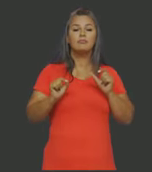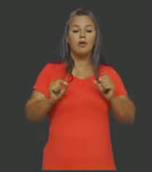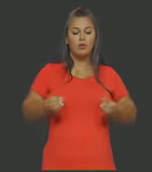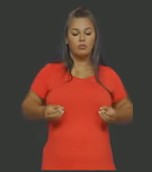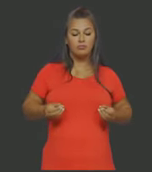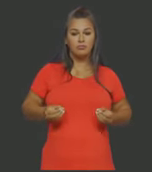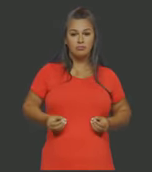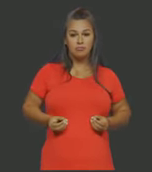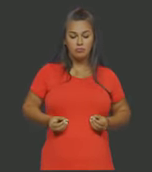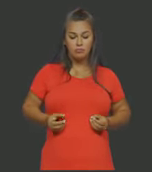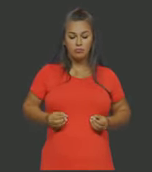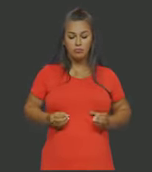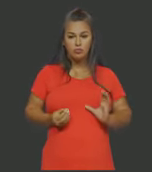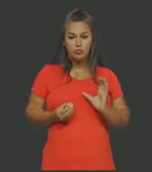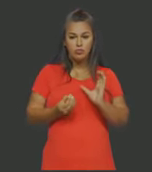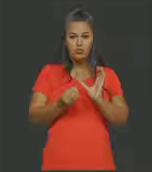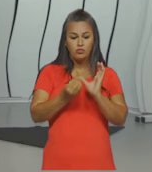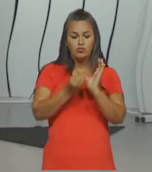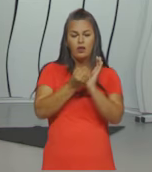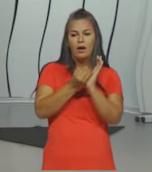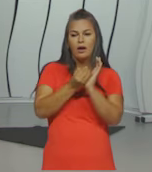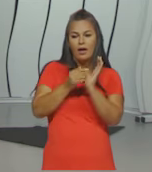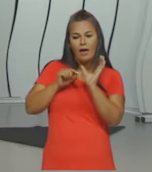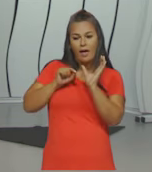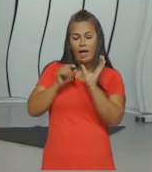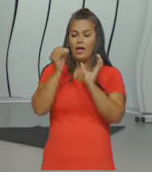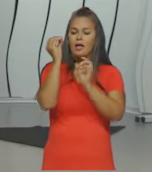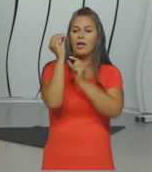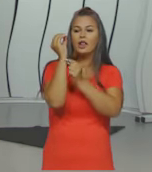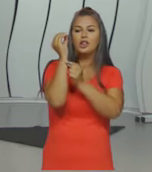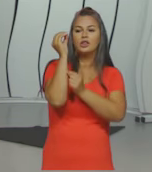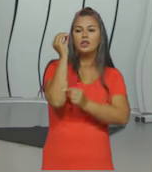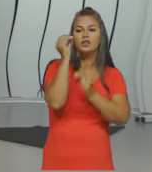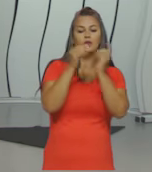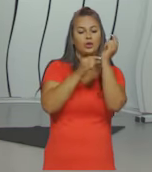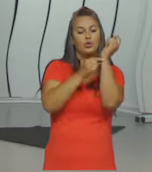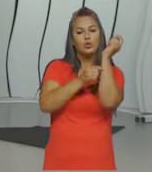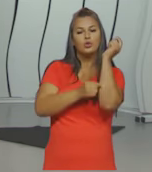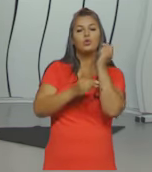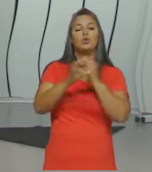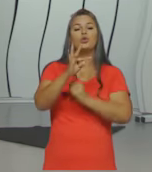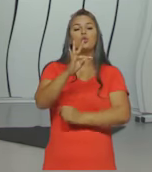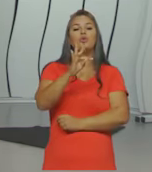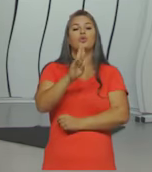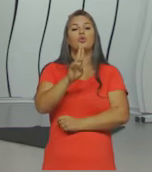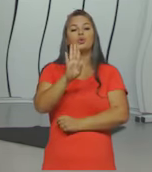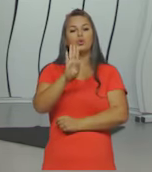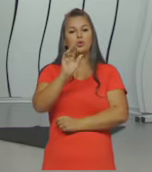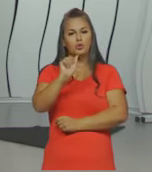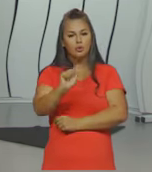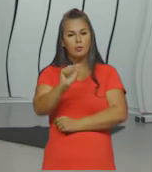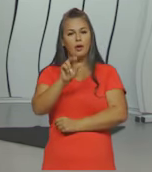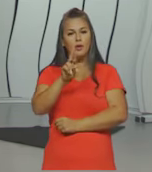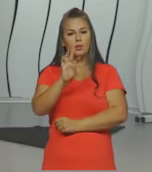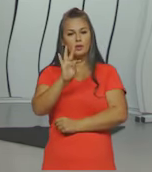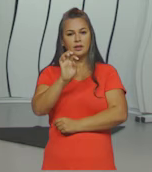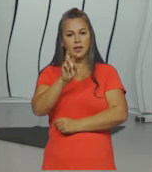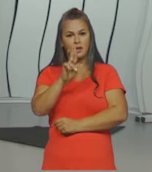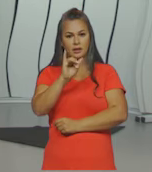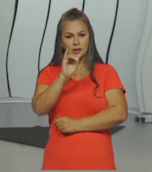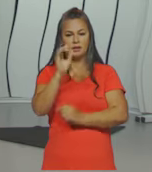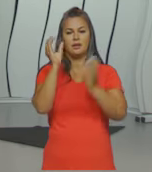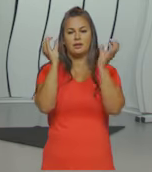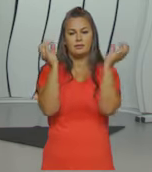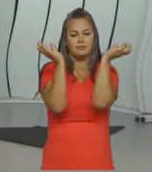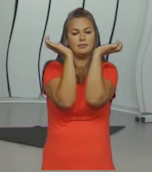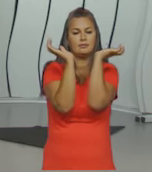espermatozoide vai encontrar com ela aqui nesse caminho, tá? Vai então desenvolver o embrião e vai aninhar no útero e